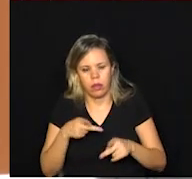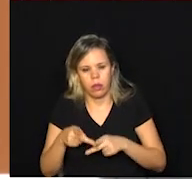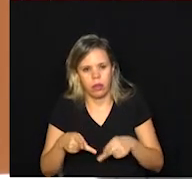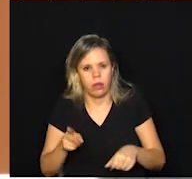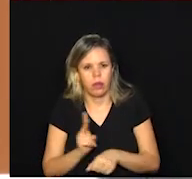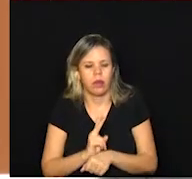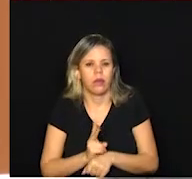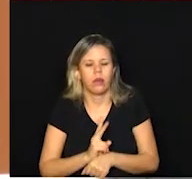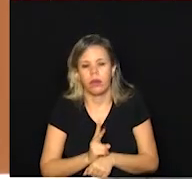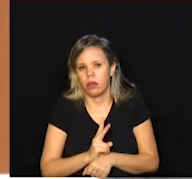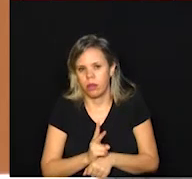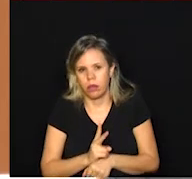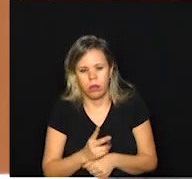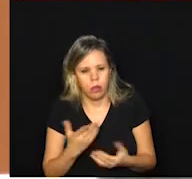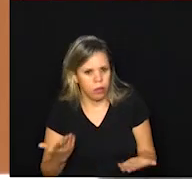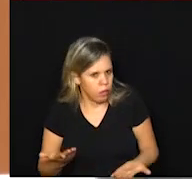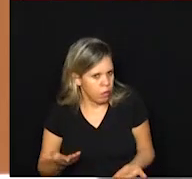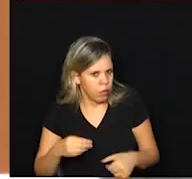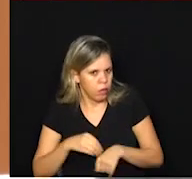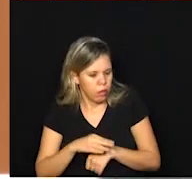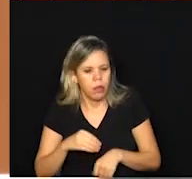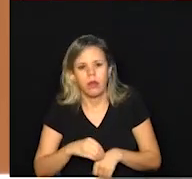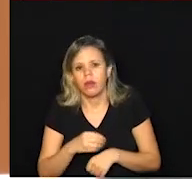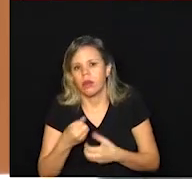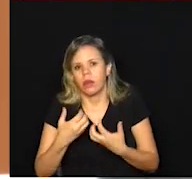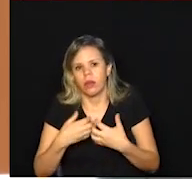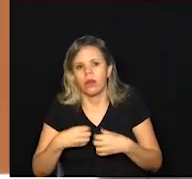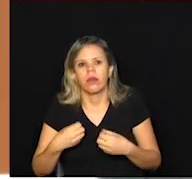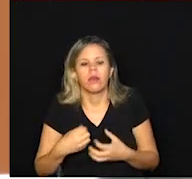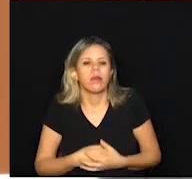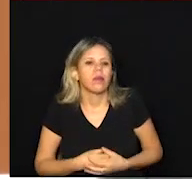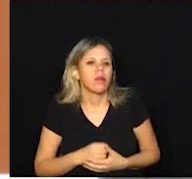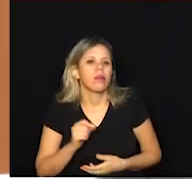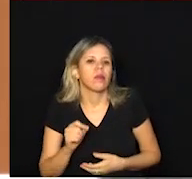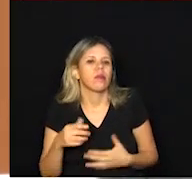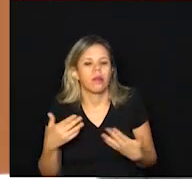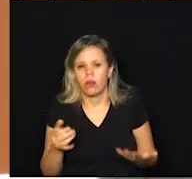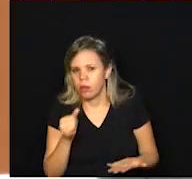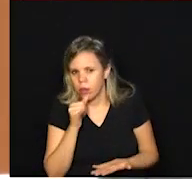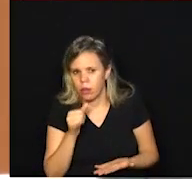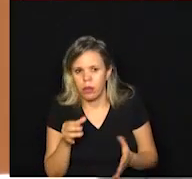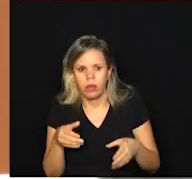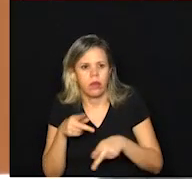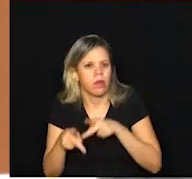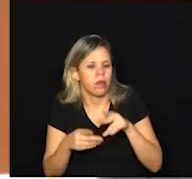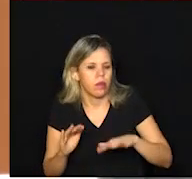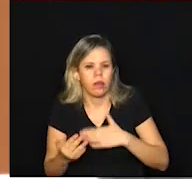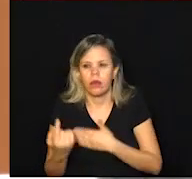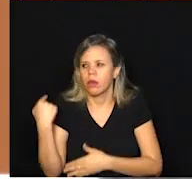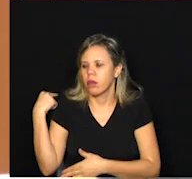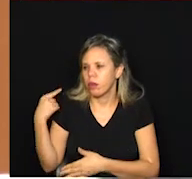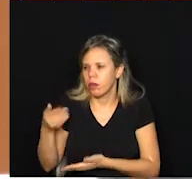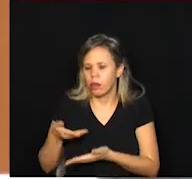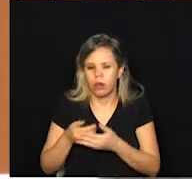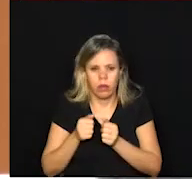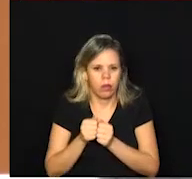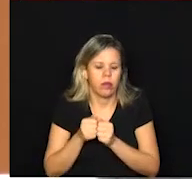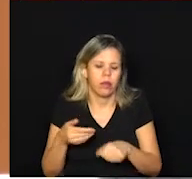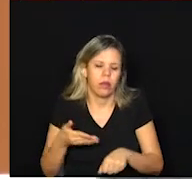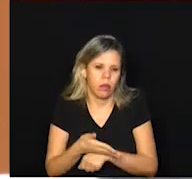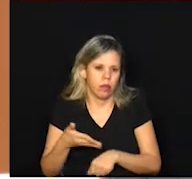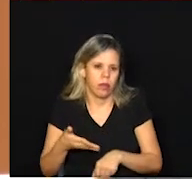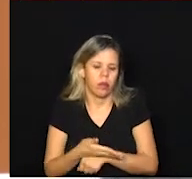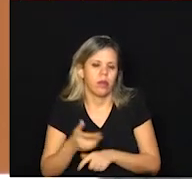nessa proteção ao seu recebimento trouxe esse relato né de quando a comunidade estava Envolvida com